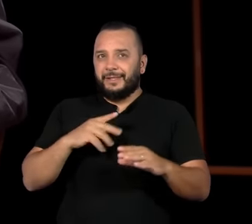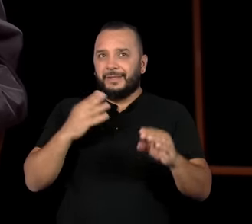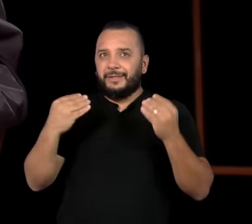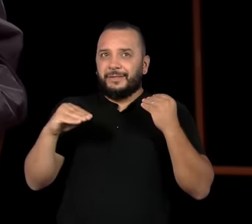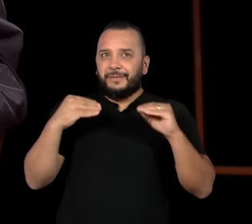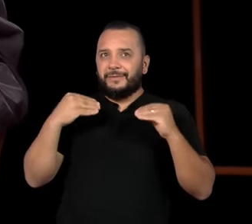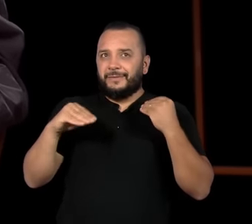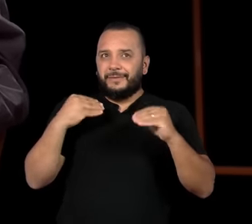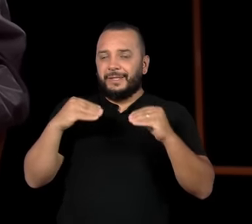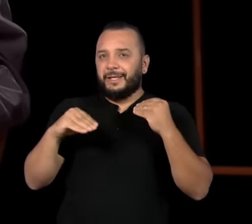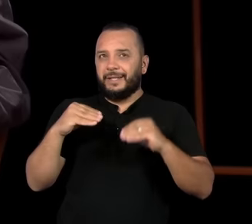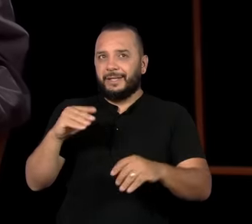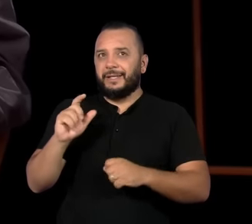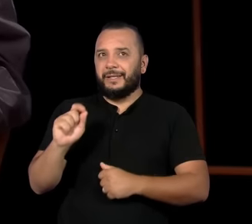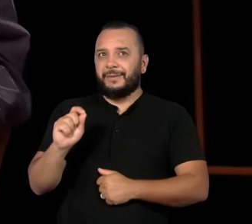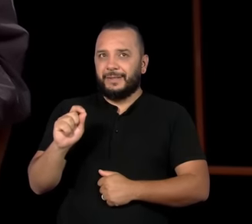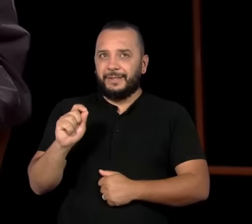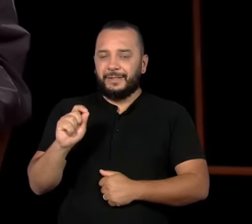chamada